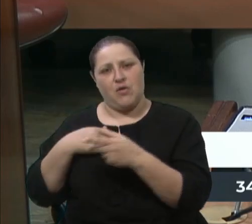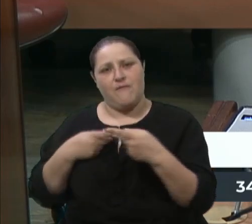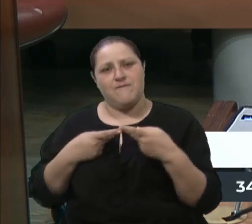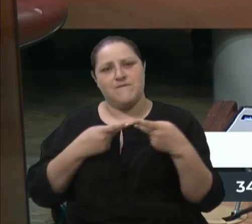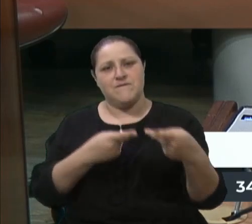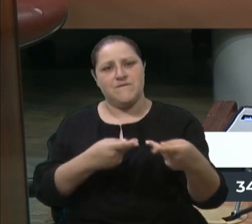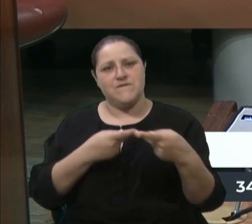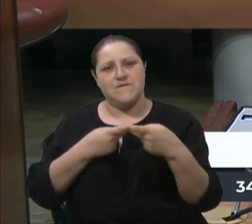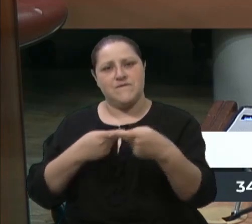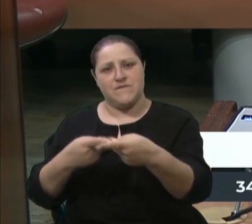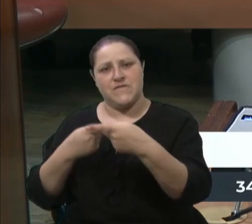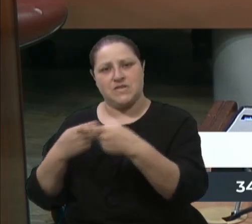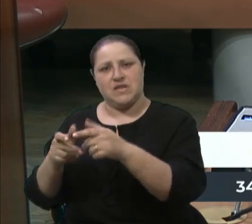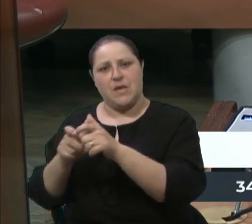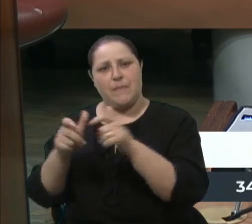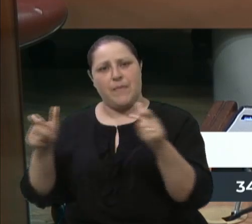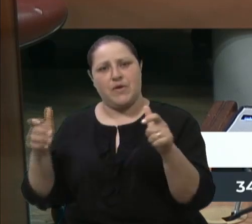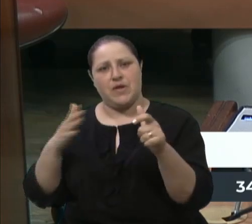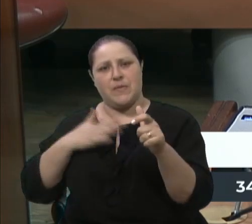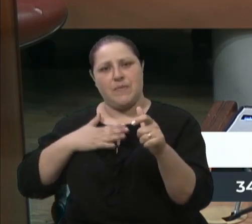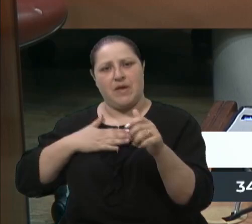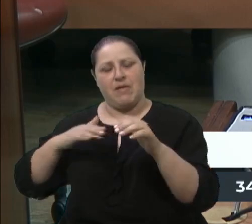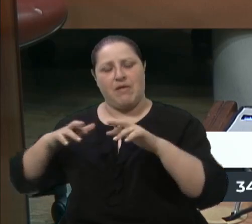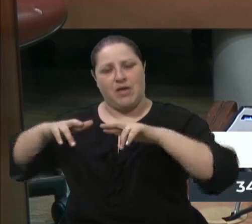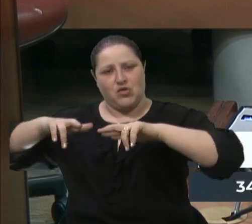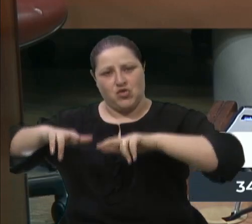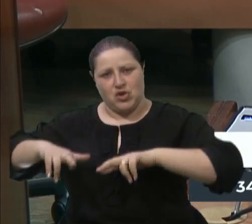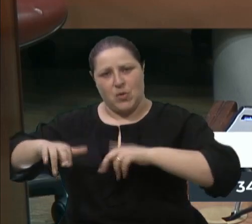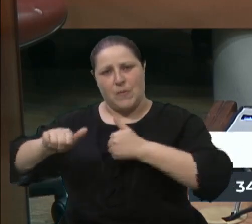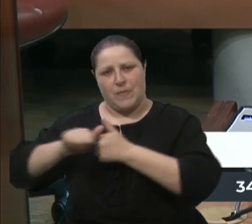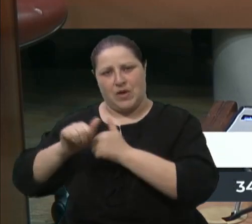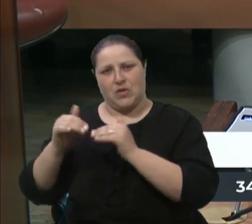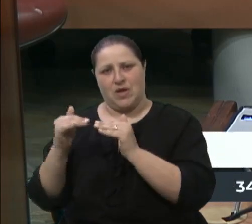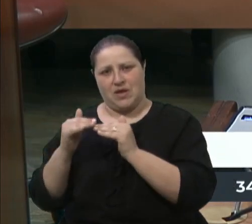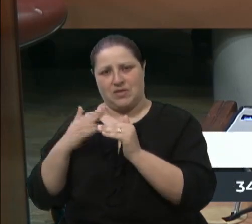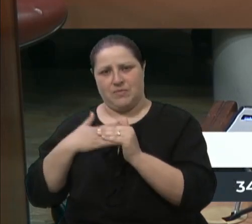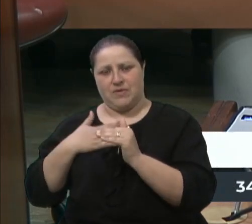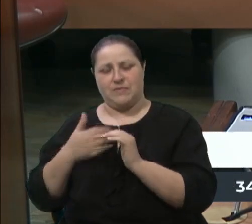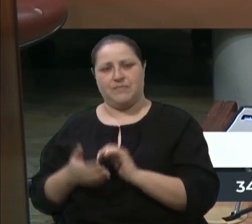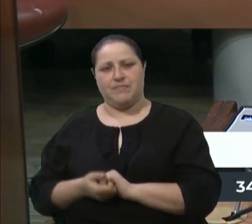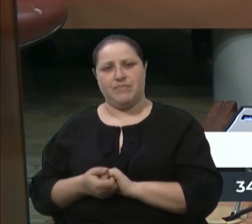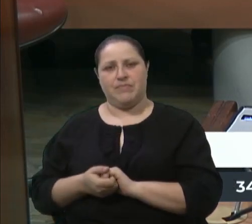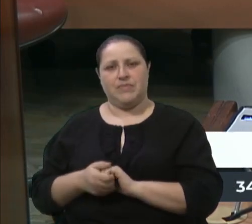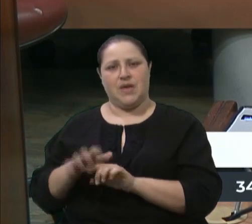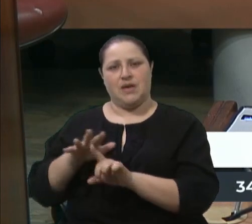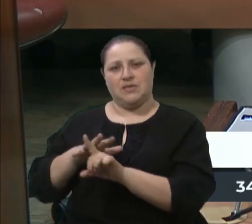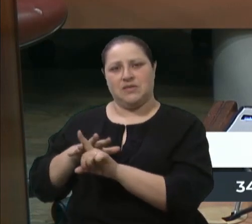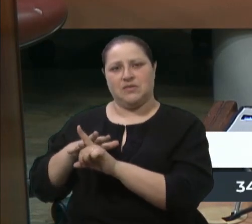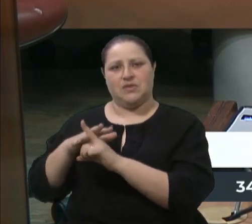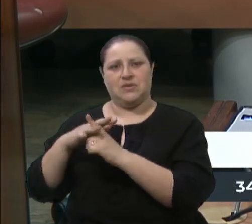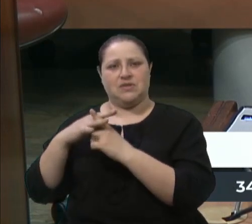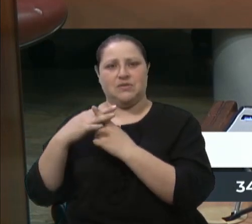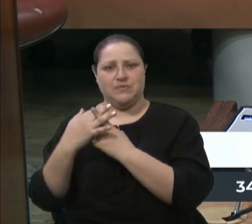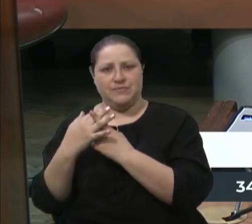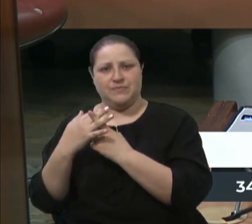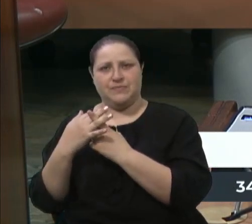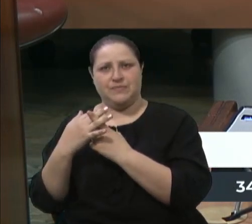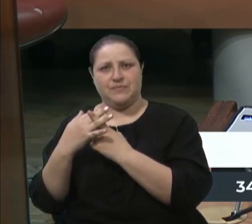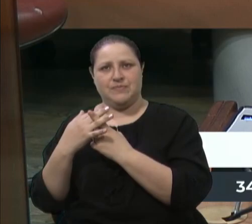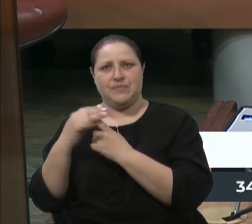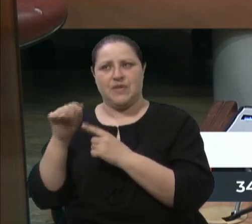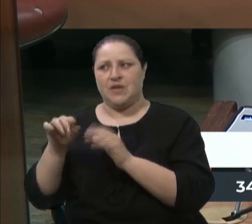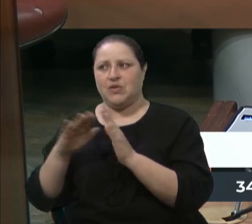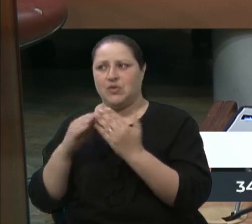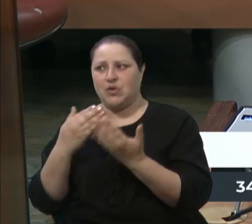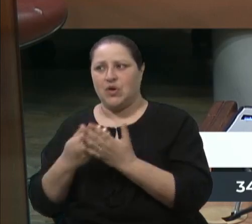são a maioria da minha região, né? E a situação das escolas municipais, a maioria